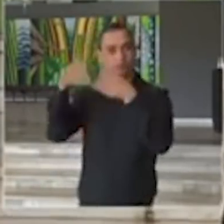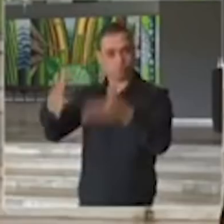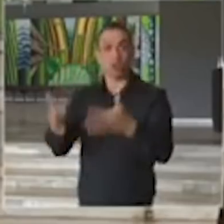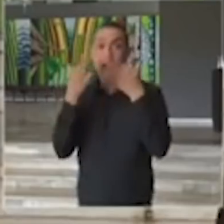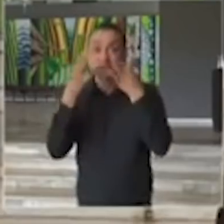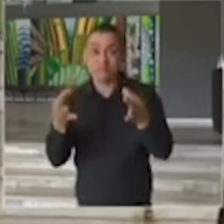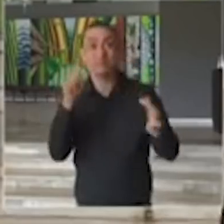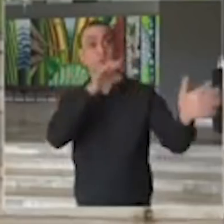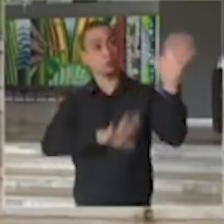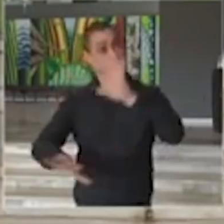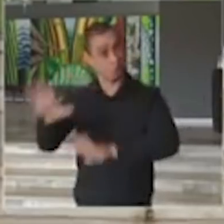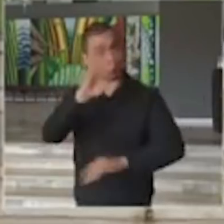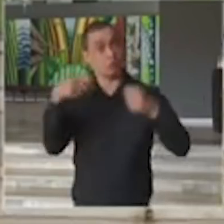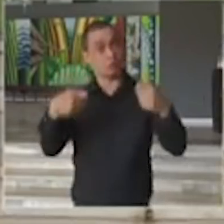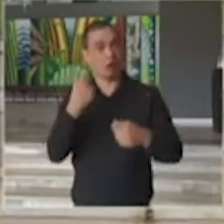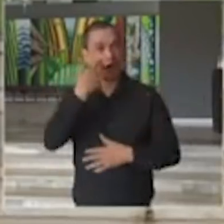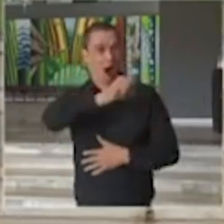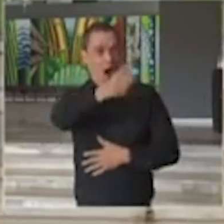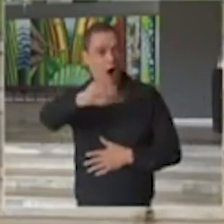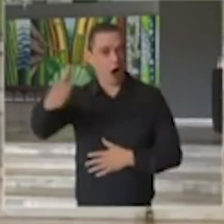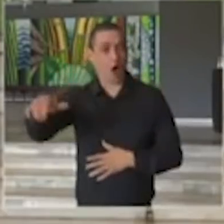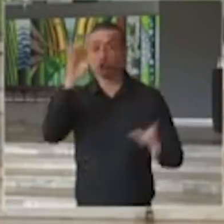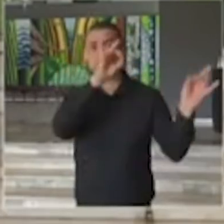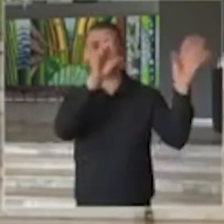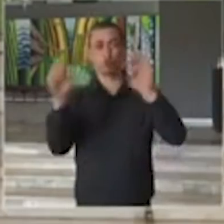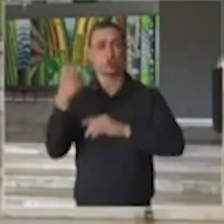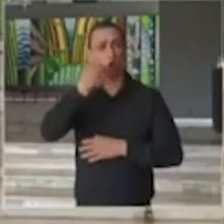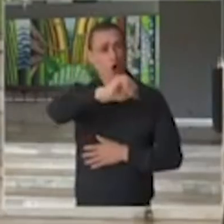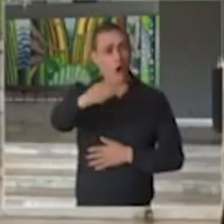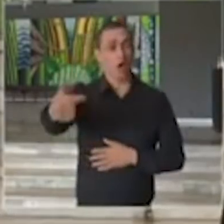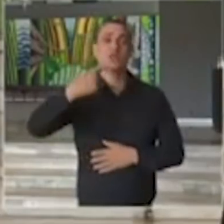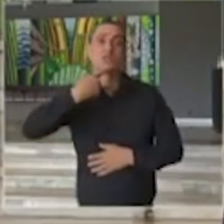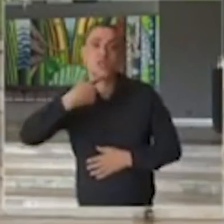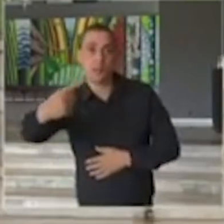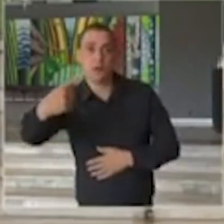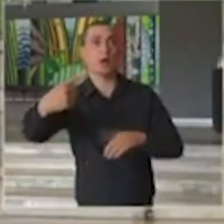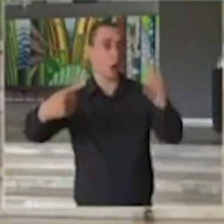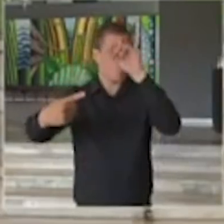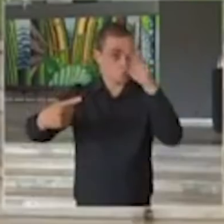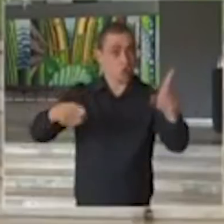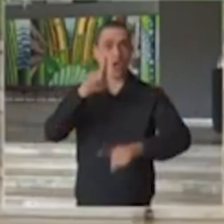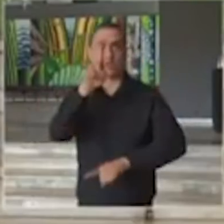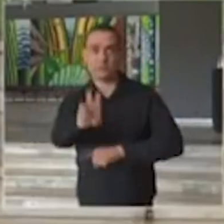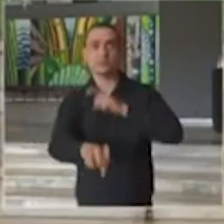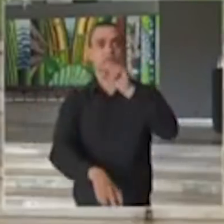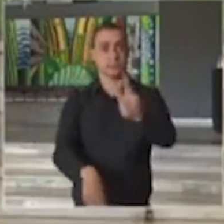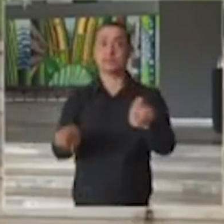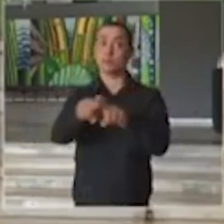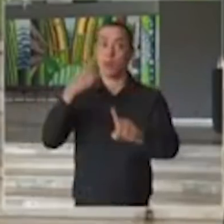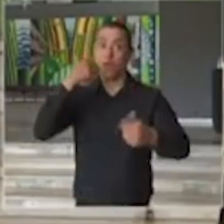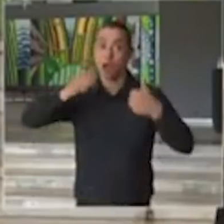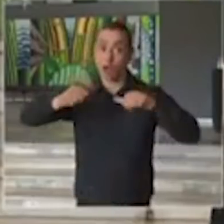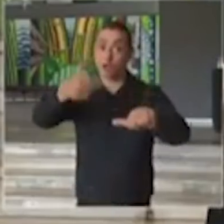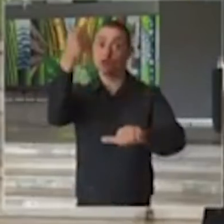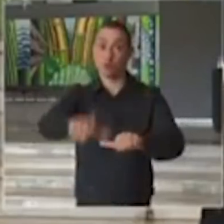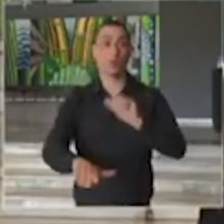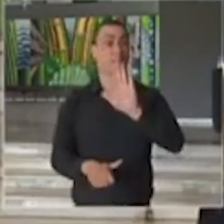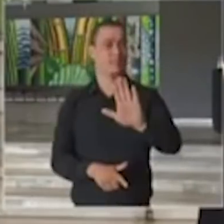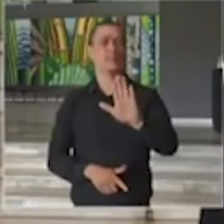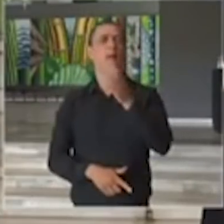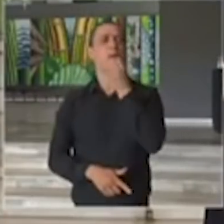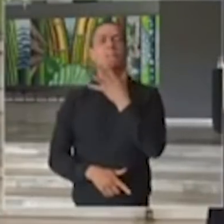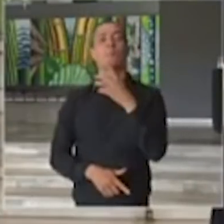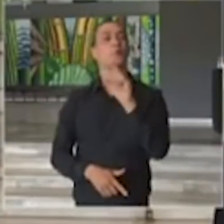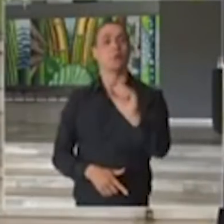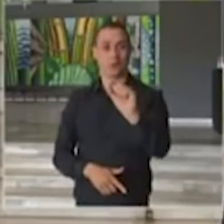atenção com cuidado com as avaliações diárias semanais e quinzenais e e agora